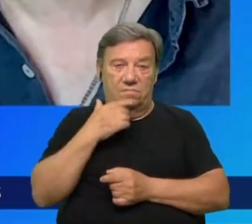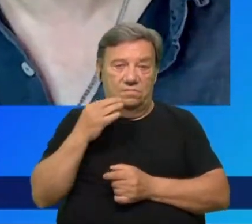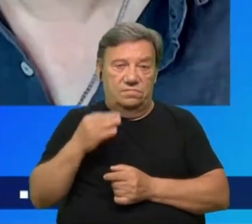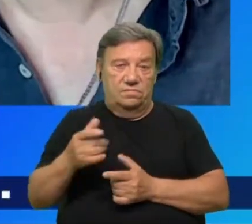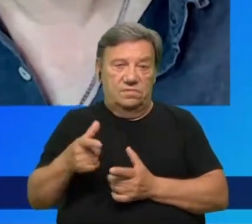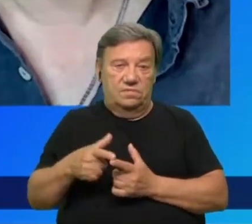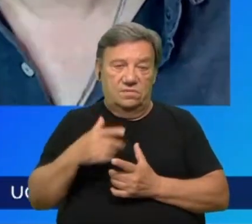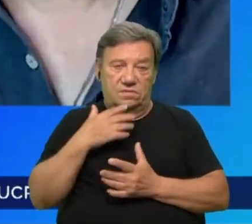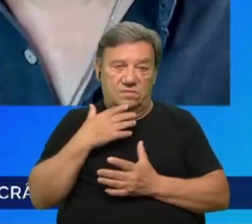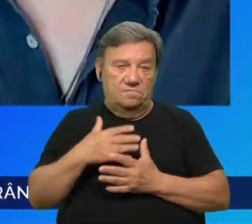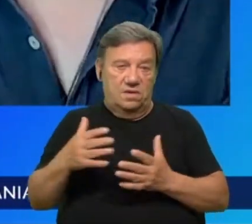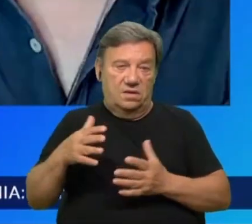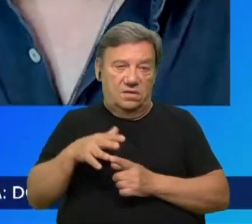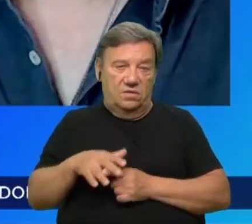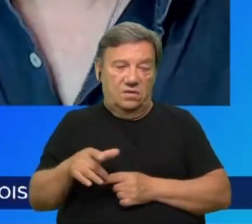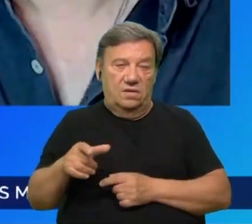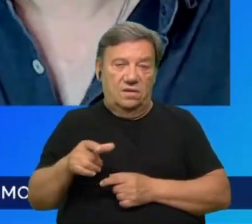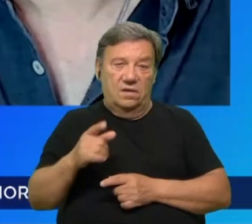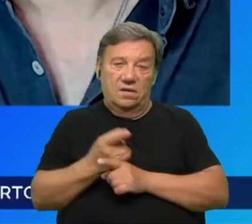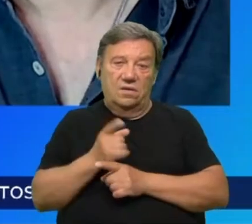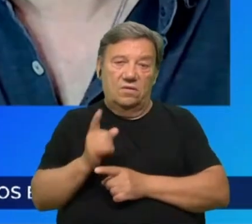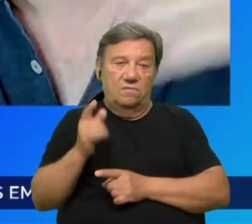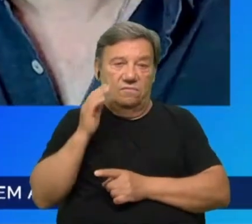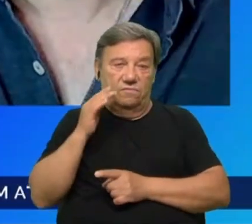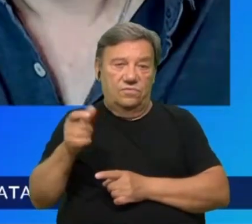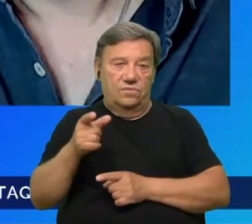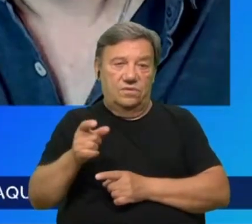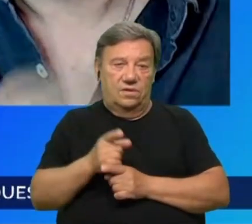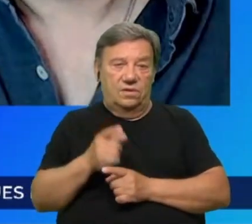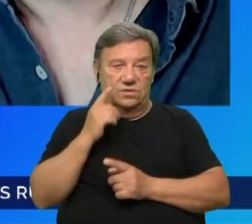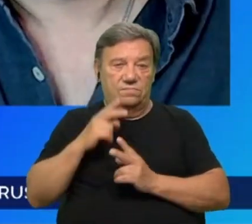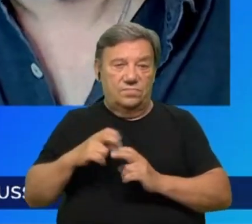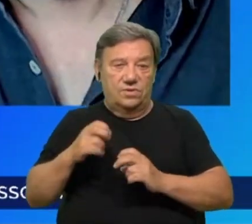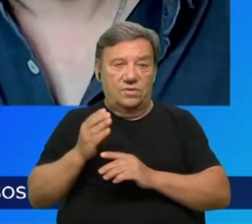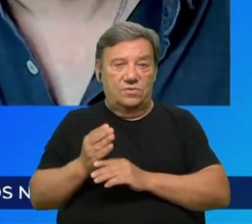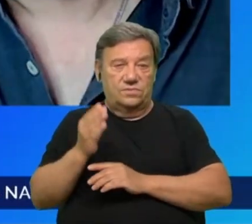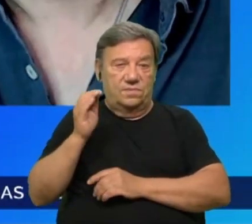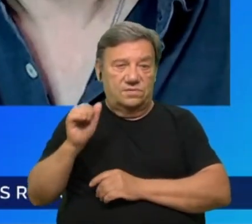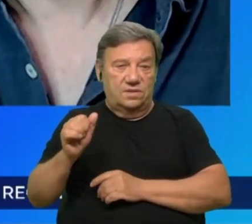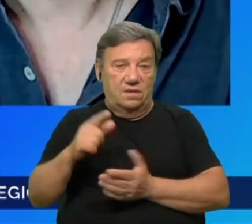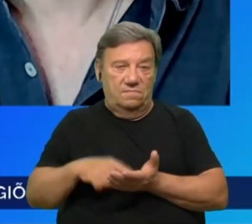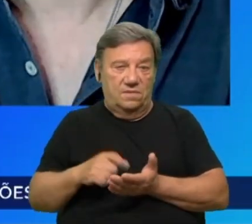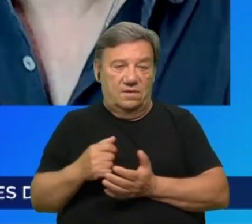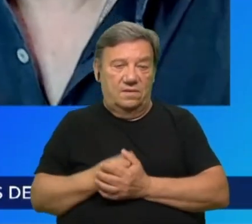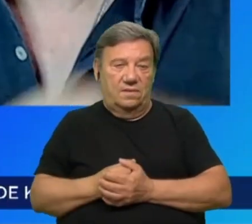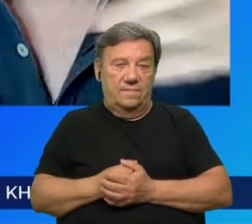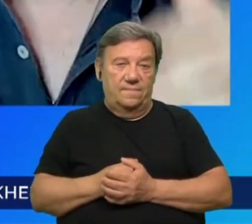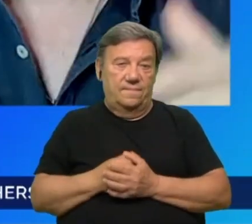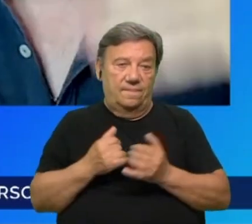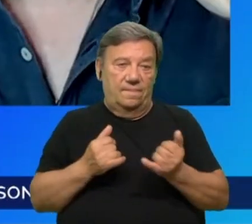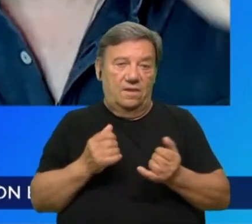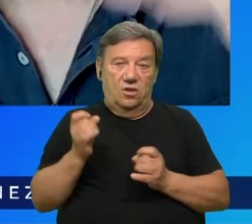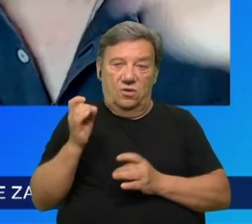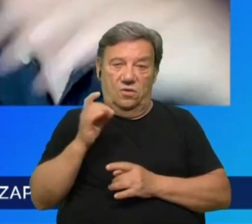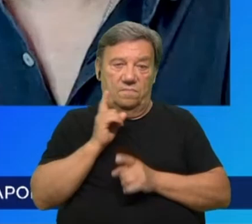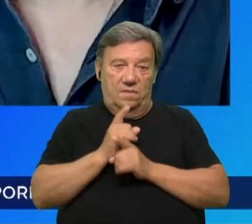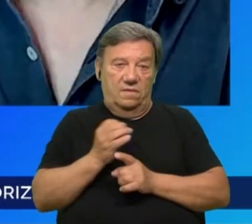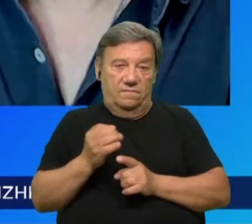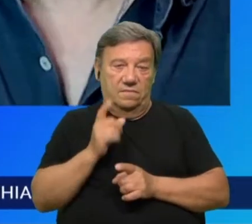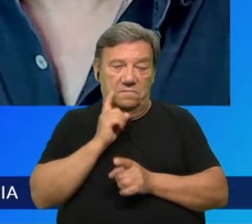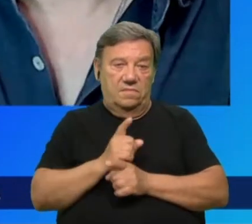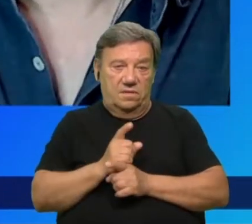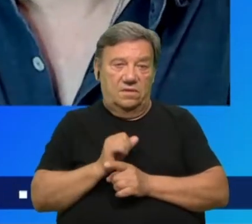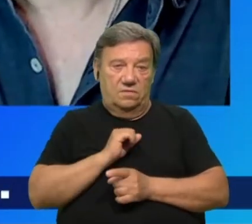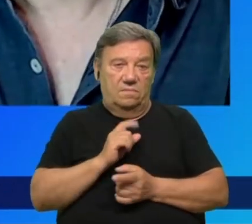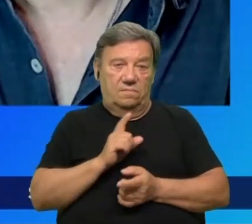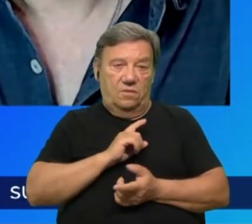absolutamente esmagadoras para aquilo que é o futuro da exploração espacial americana, e a Europa, apesar de tudo, mantém